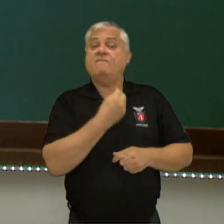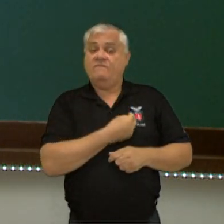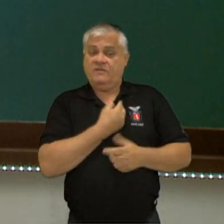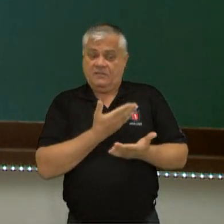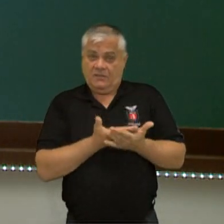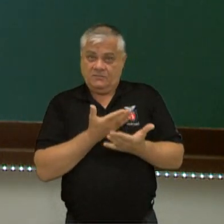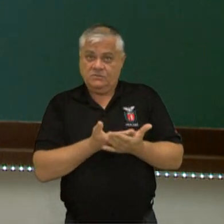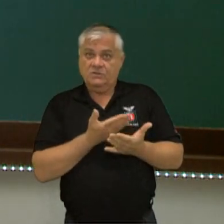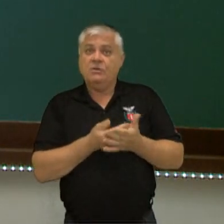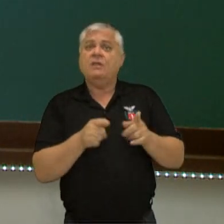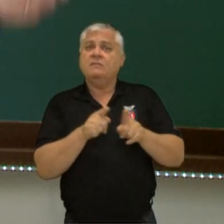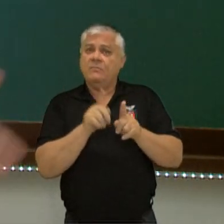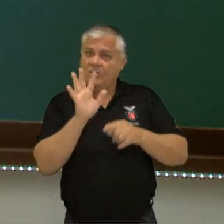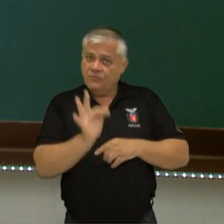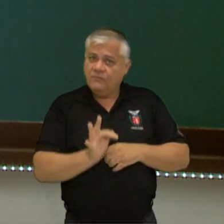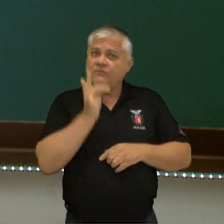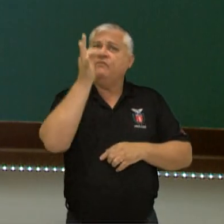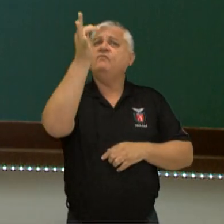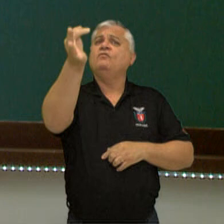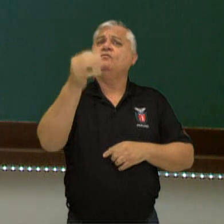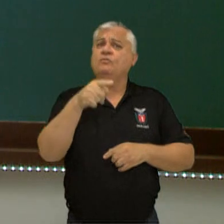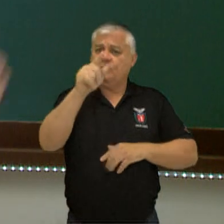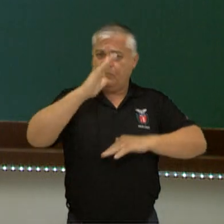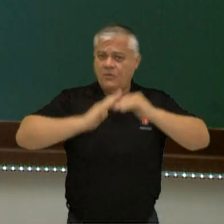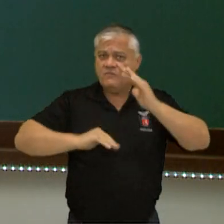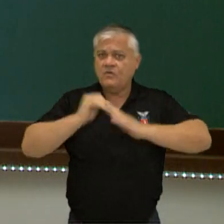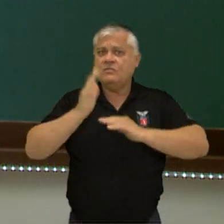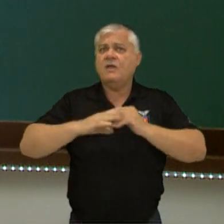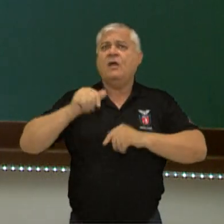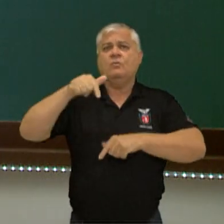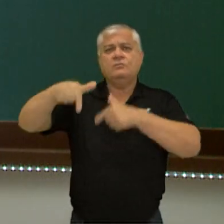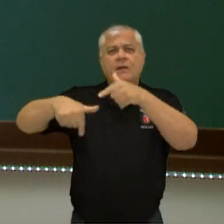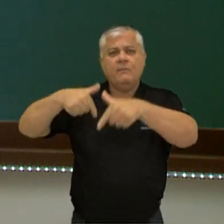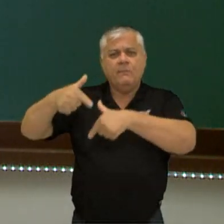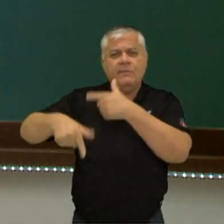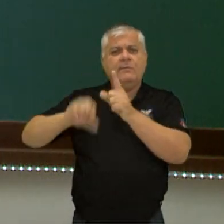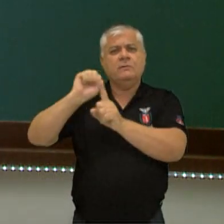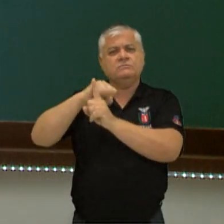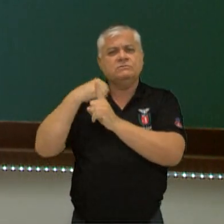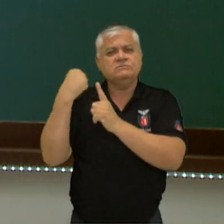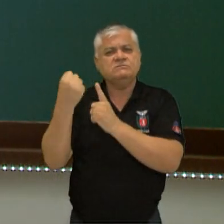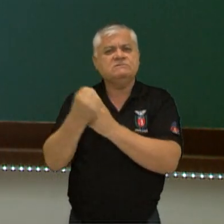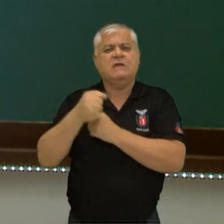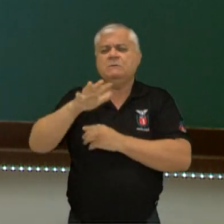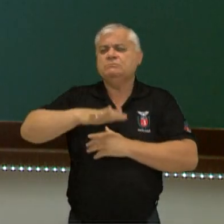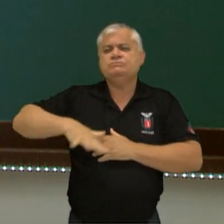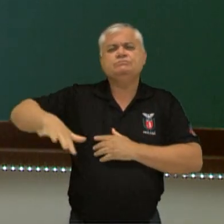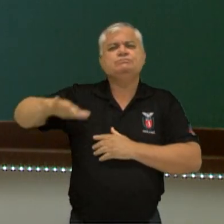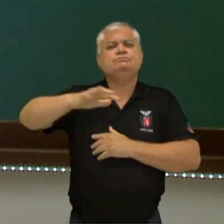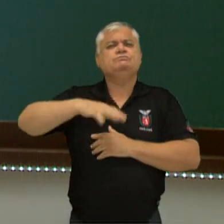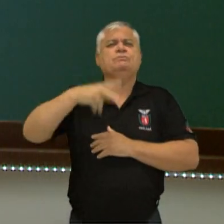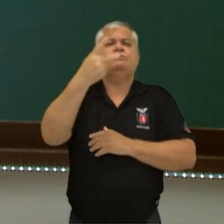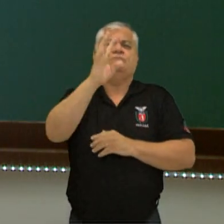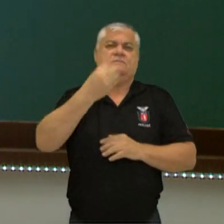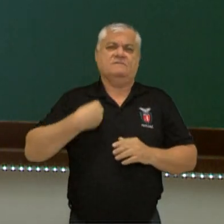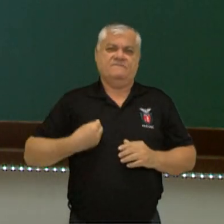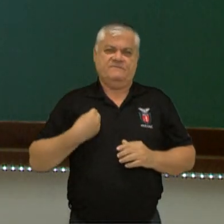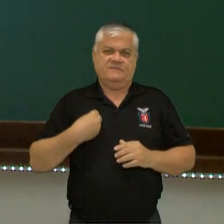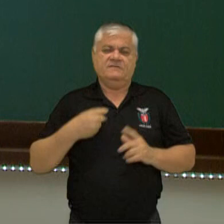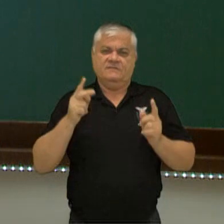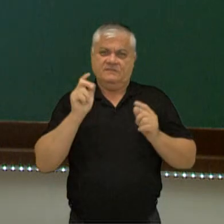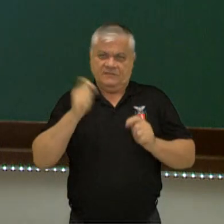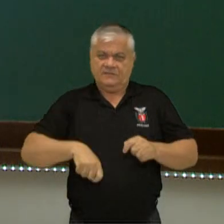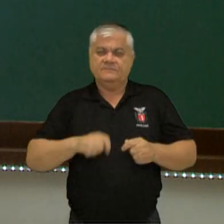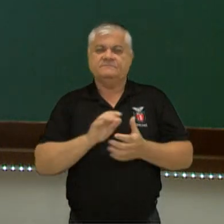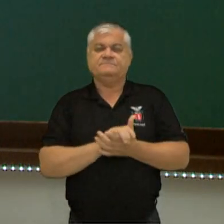mas para além dos muros da fronteira da escola, no mundo do trabalho, na vida social, enfim, na realidade onde você está inserido.